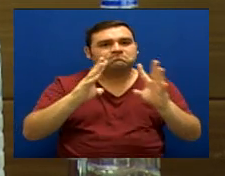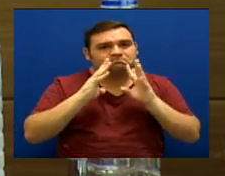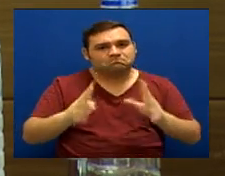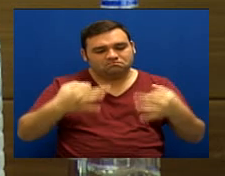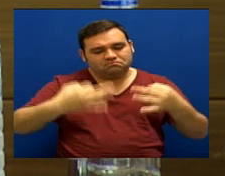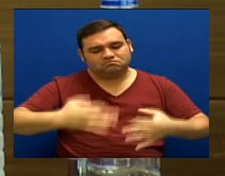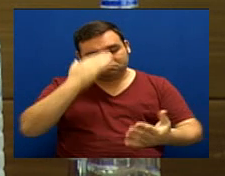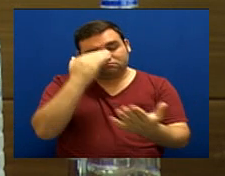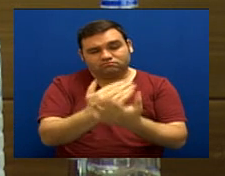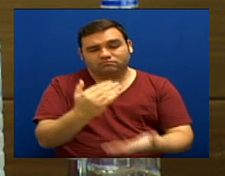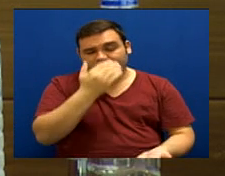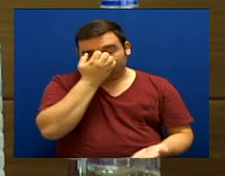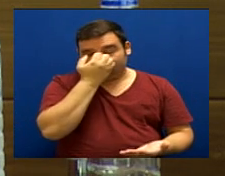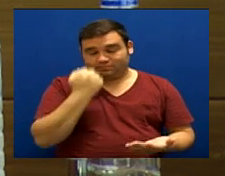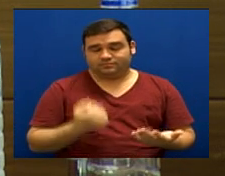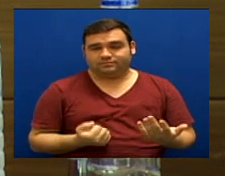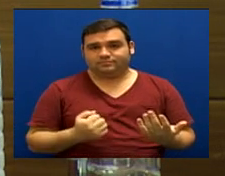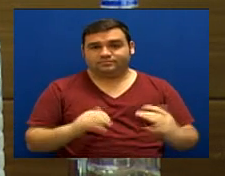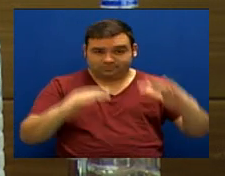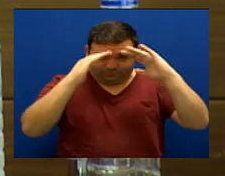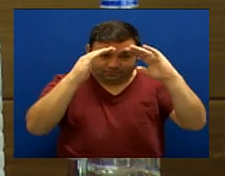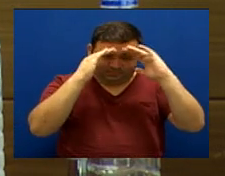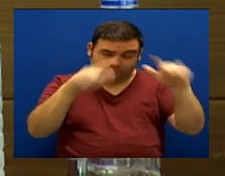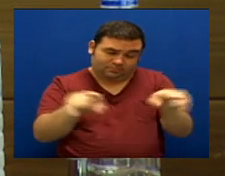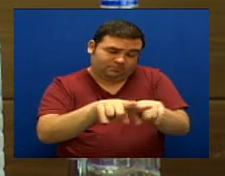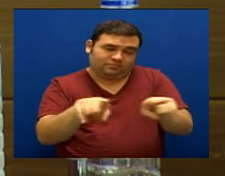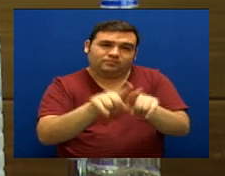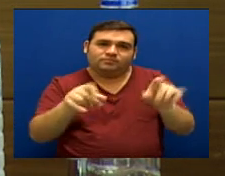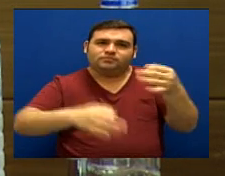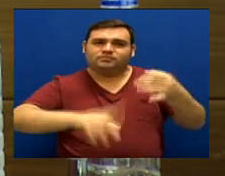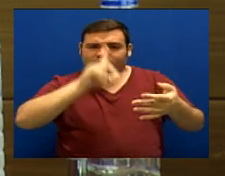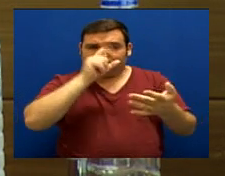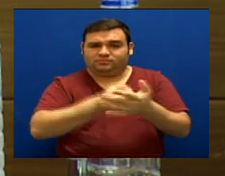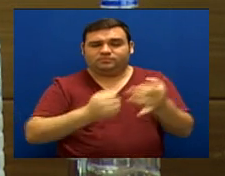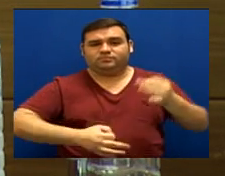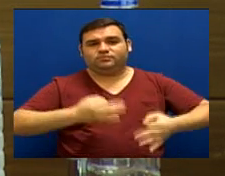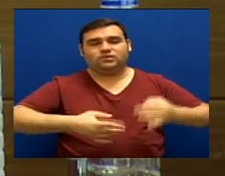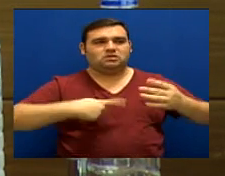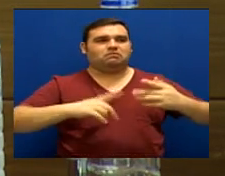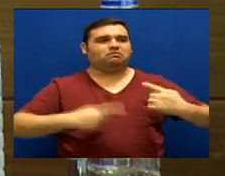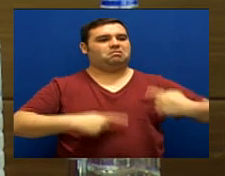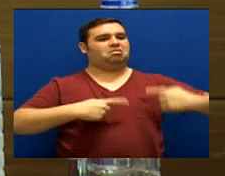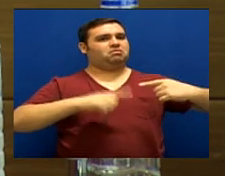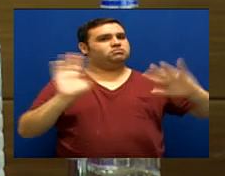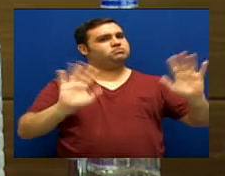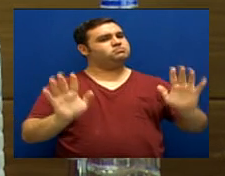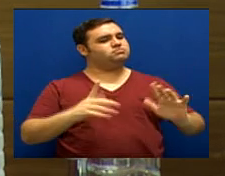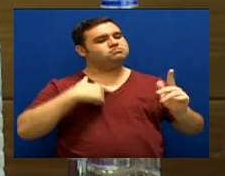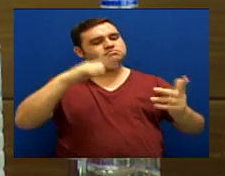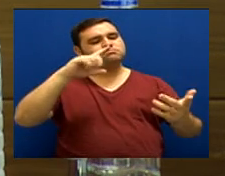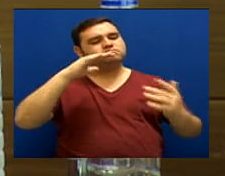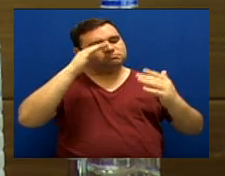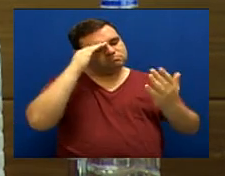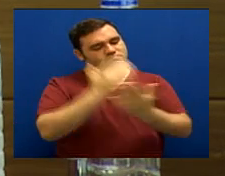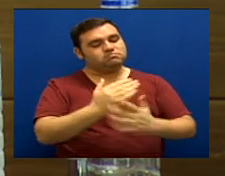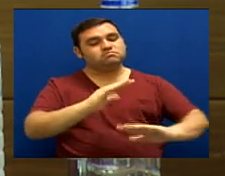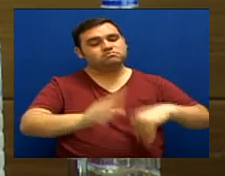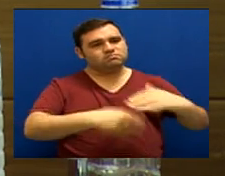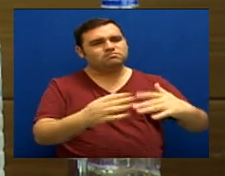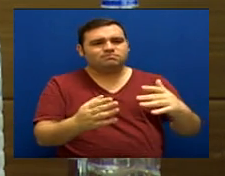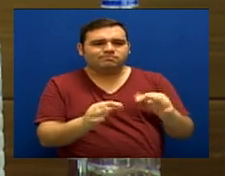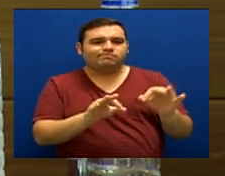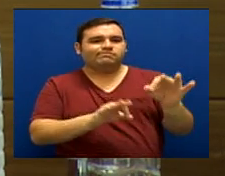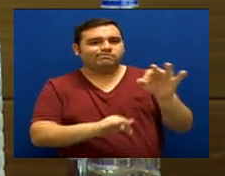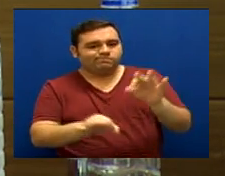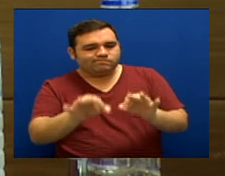logicamente é uma decisão judicial a gente não se discute a gente atende e depois a gente vai fazer